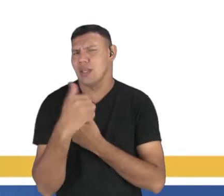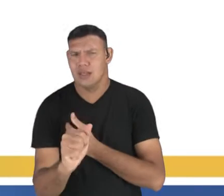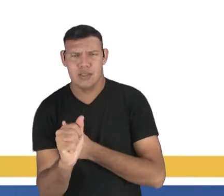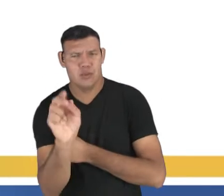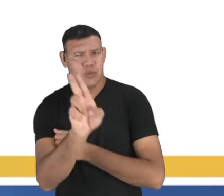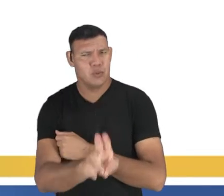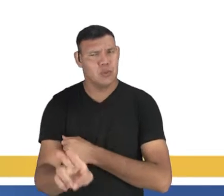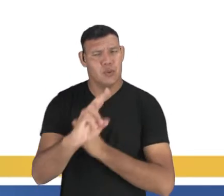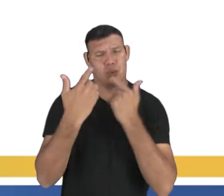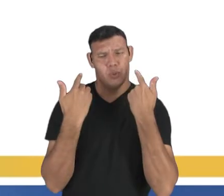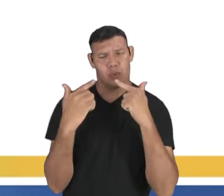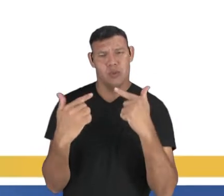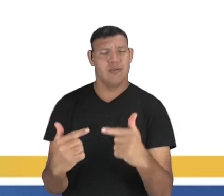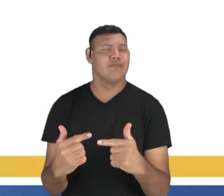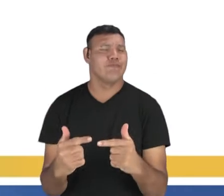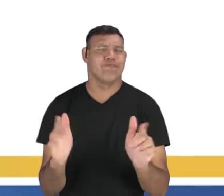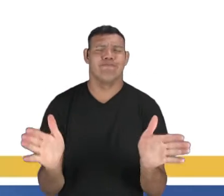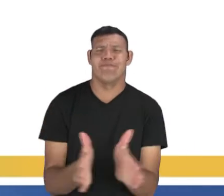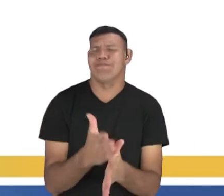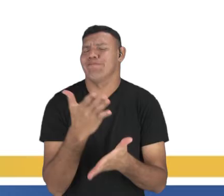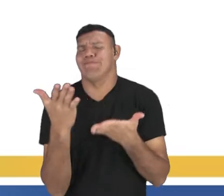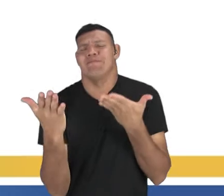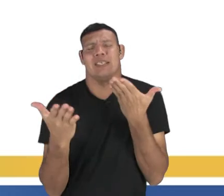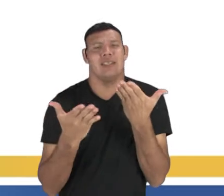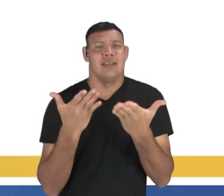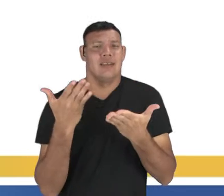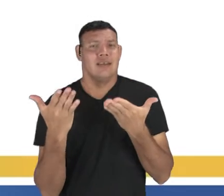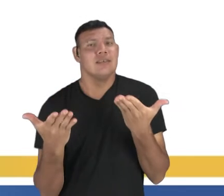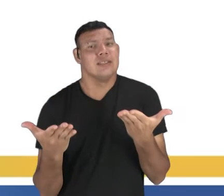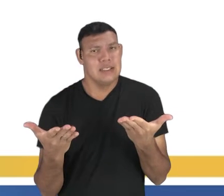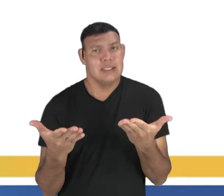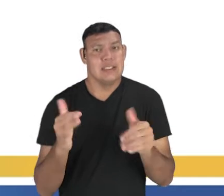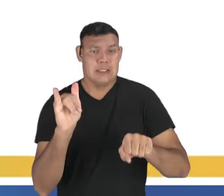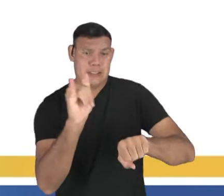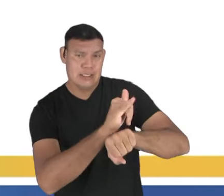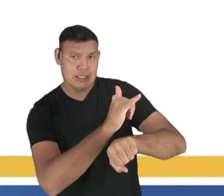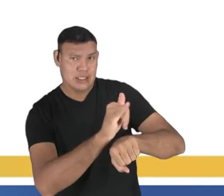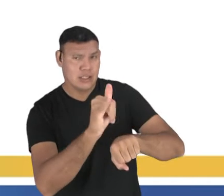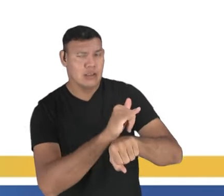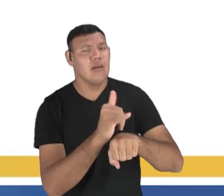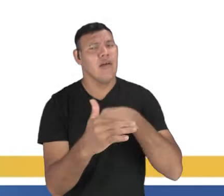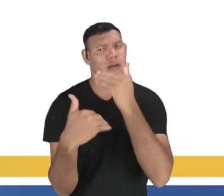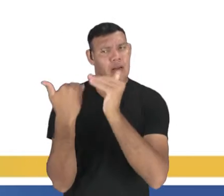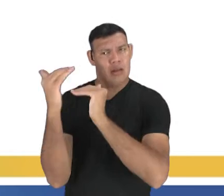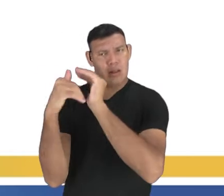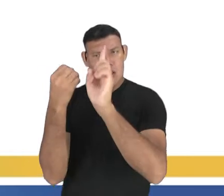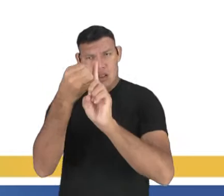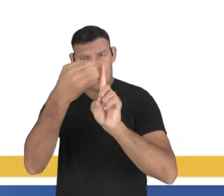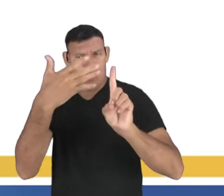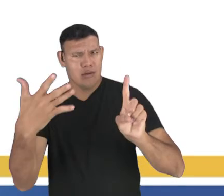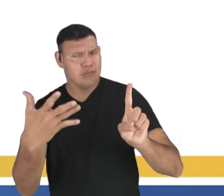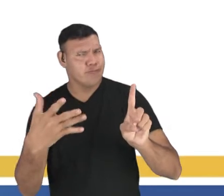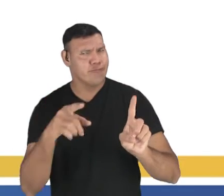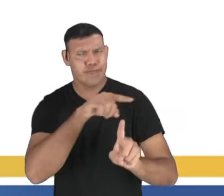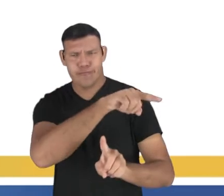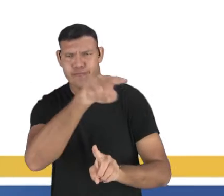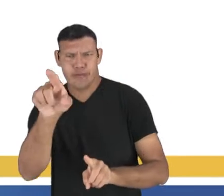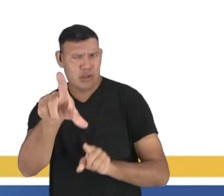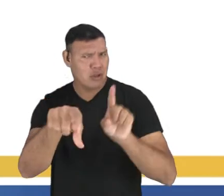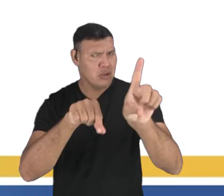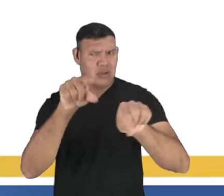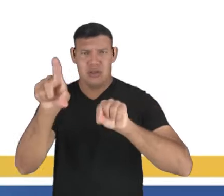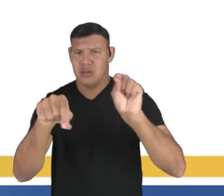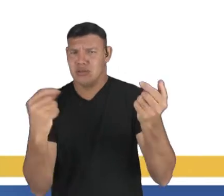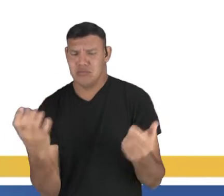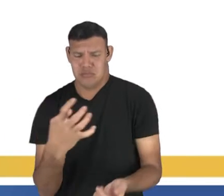da linguagem, né, pessoal? Então, a estratégia para desenvolver o argumento fica ao seu critério, à